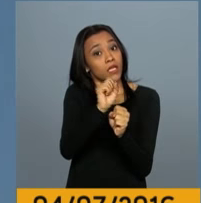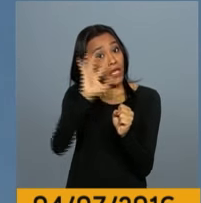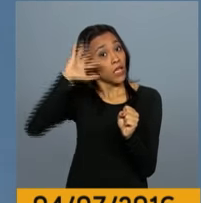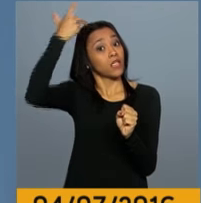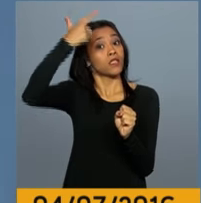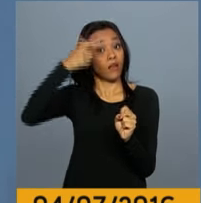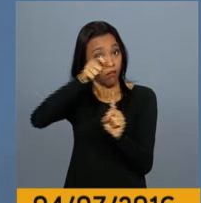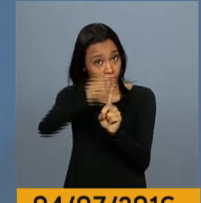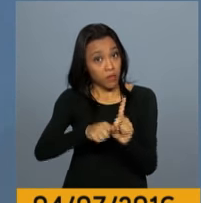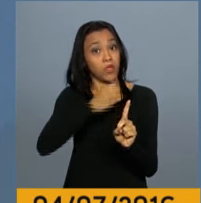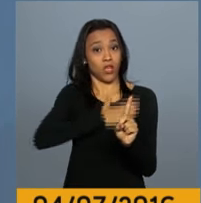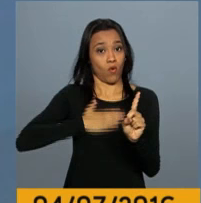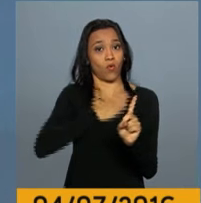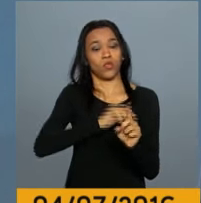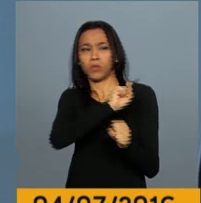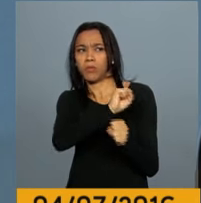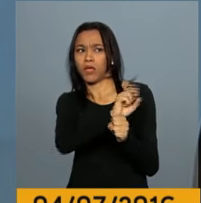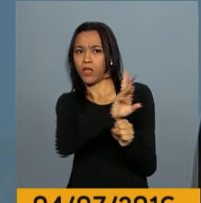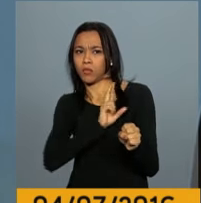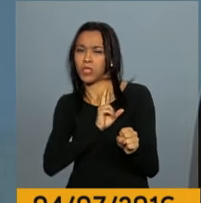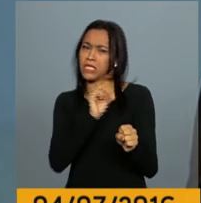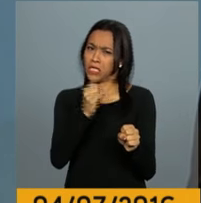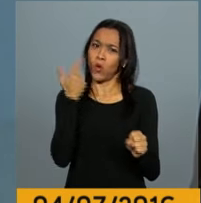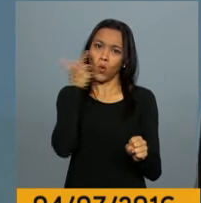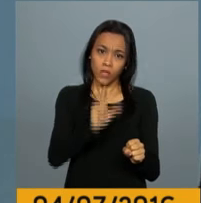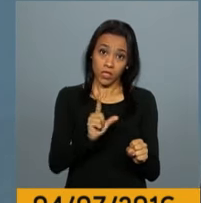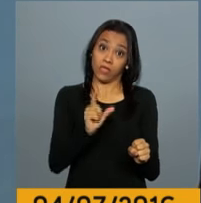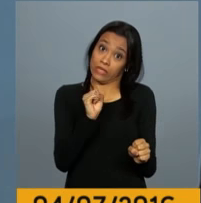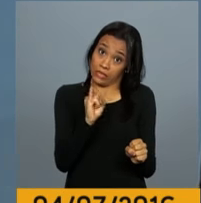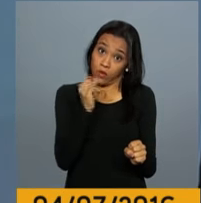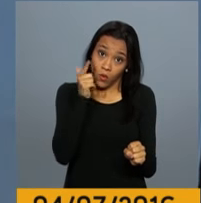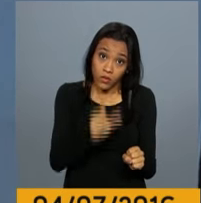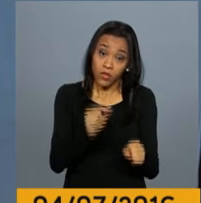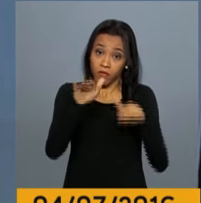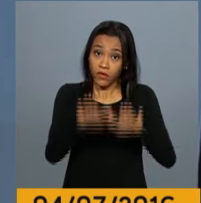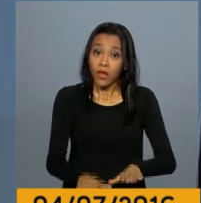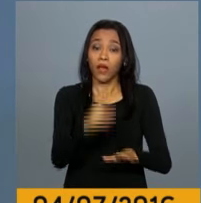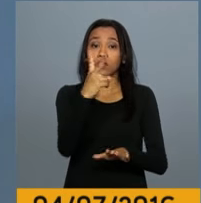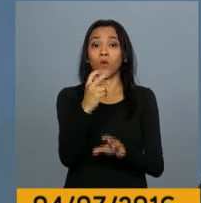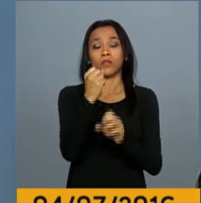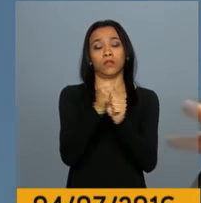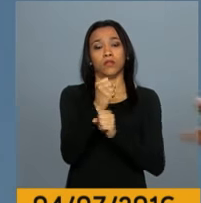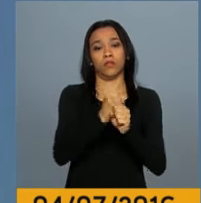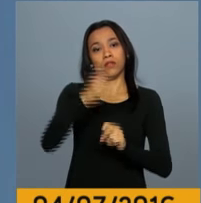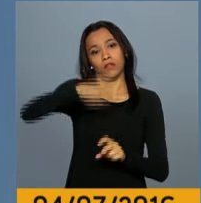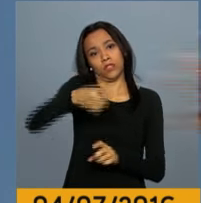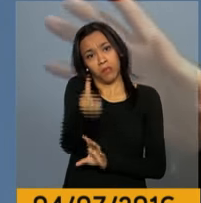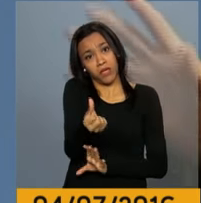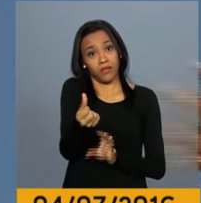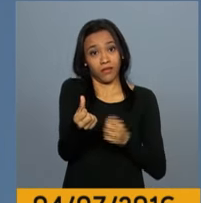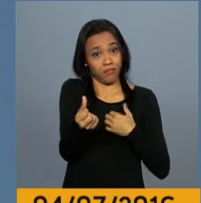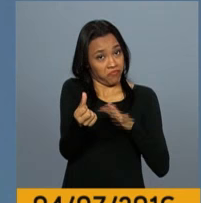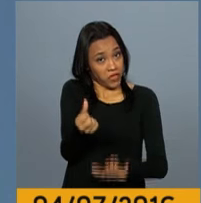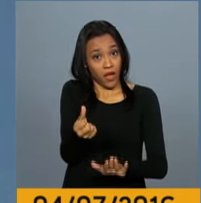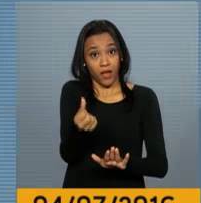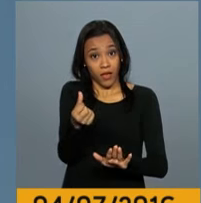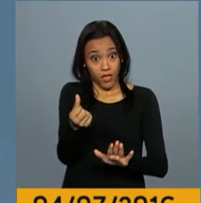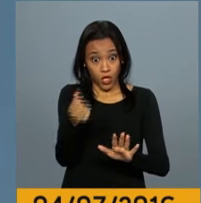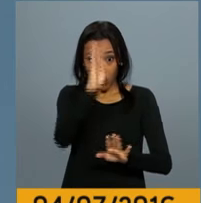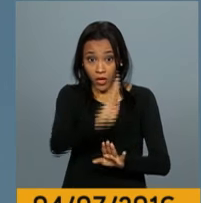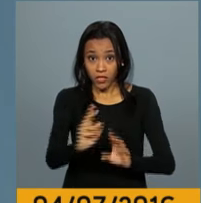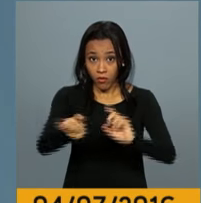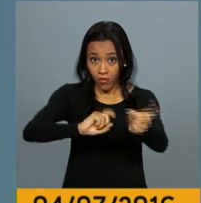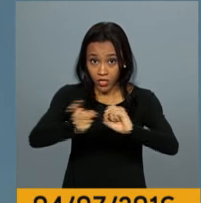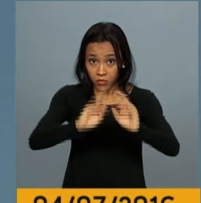Mas se eu ficar os 2 anos e meio e conseguir colocar o Brasil nos trilhos, para mim é o quanto basta. Eu não quero mais nada da